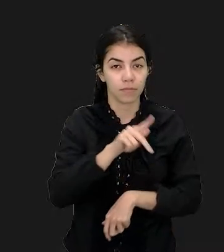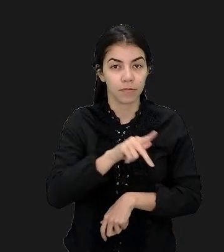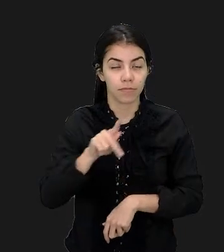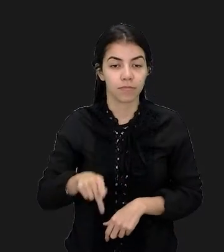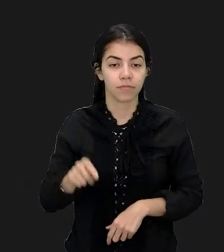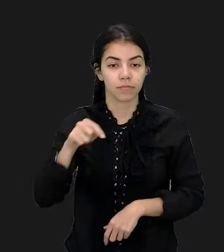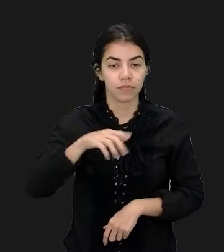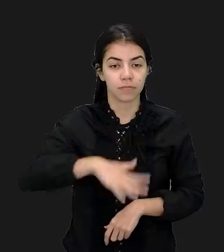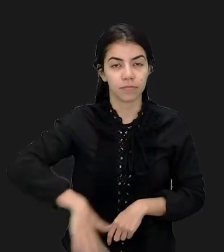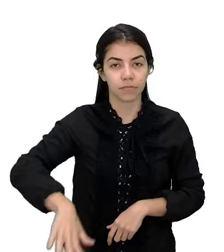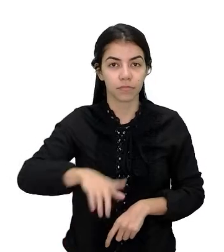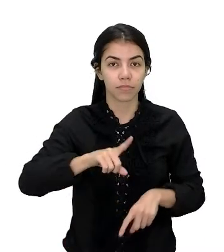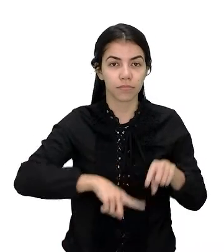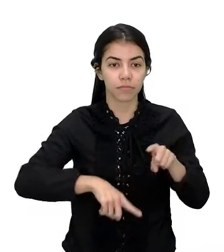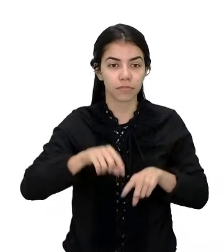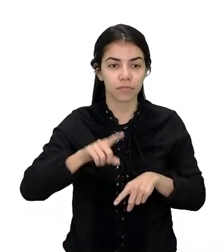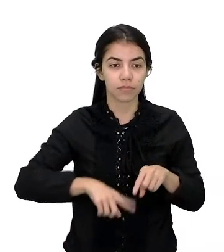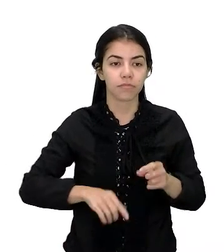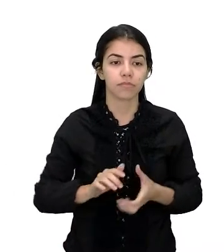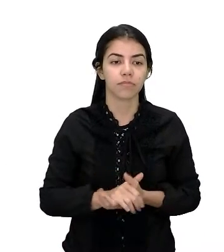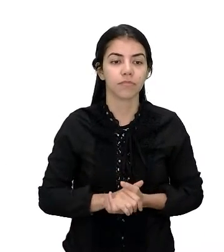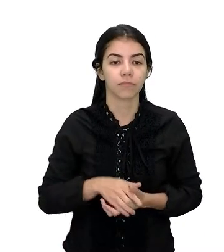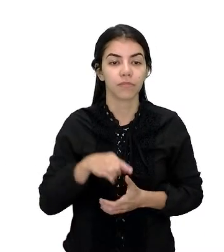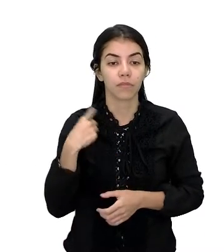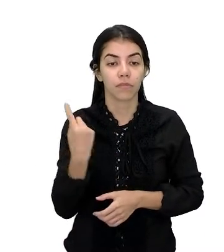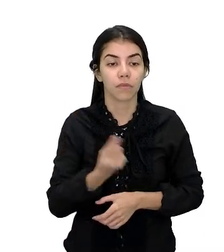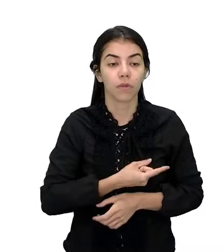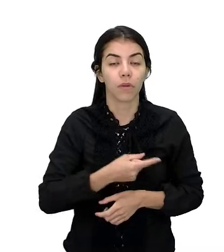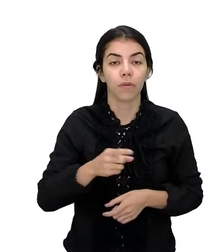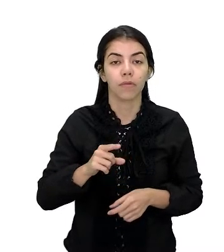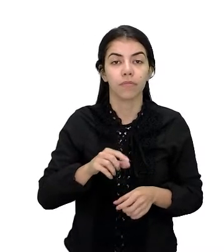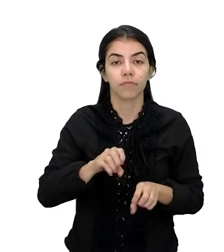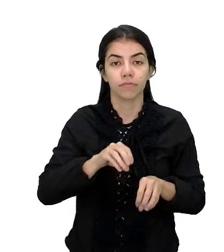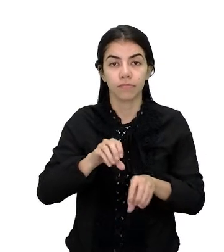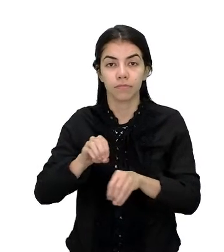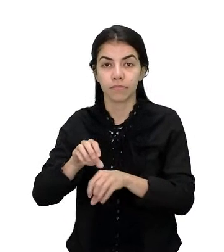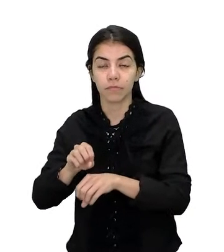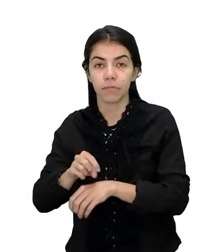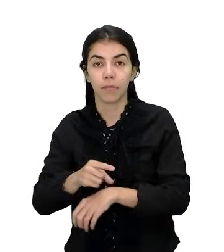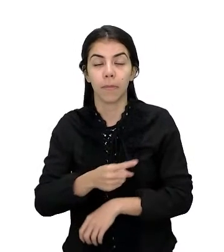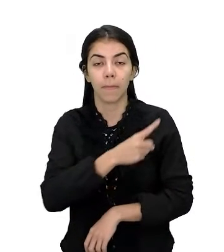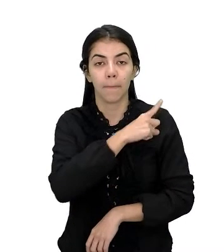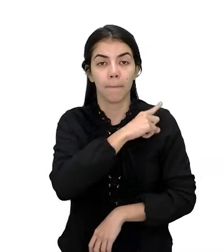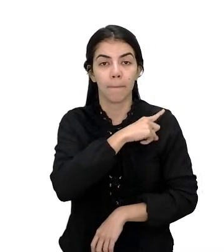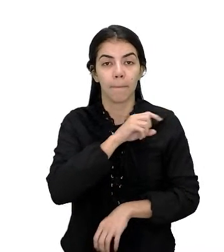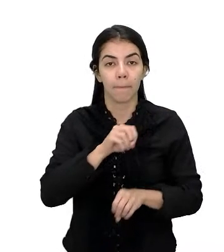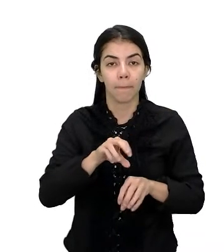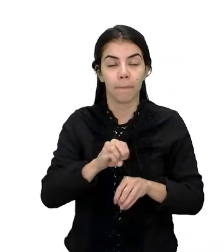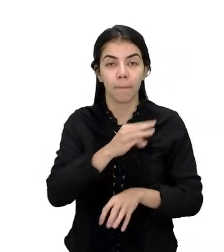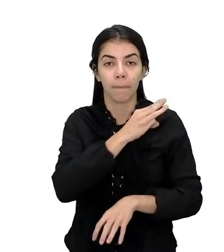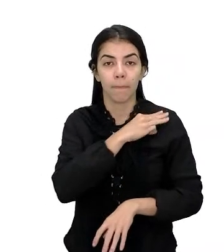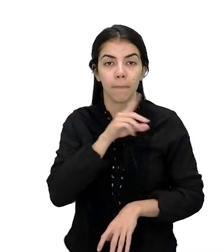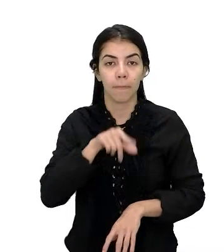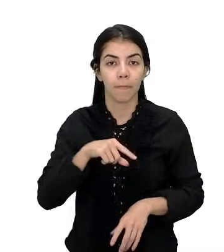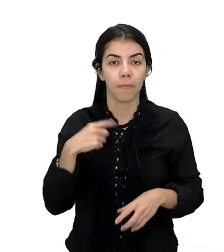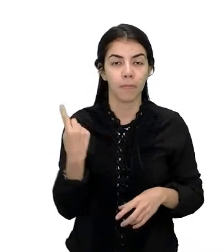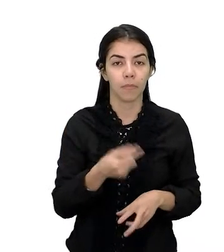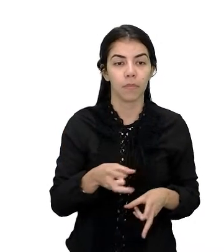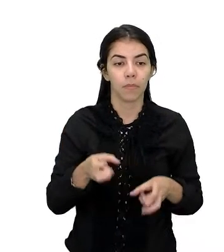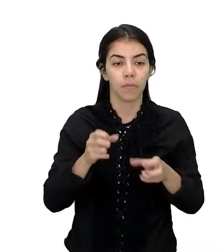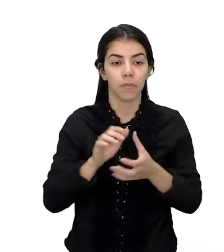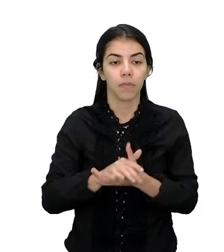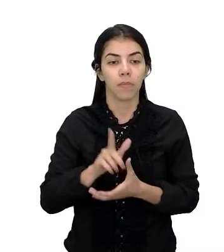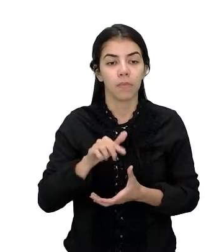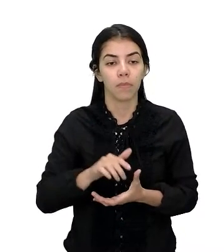do nosso material Aprender Sempre. Nós estamos trabalhando com a primeira série do ensino médio, onde nós estamos vendo o que? A situação de